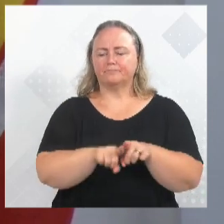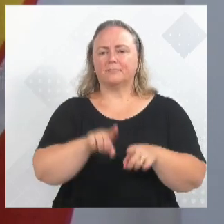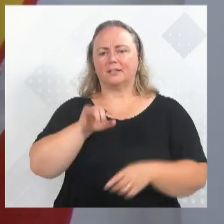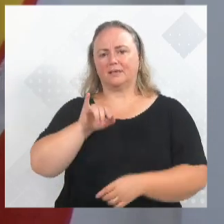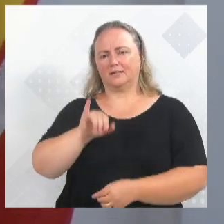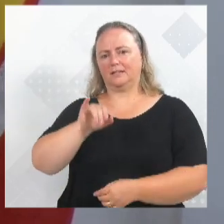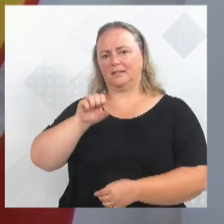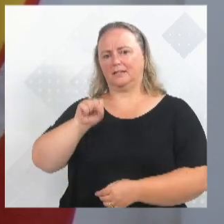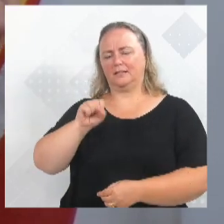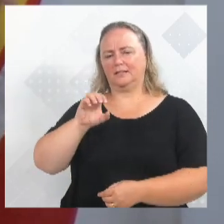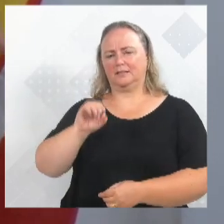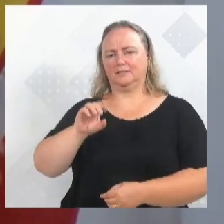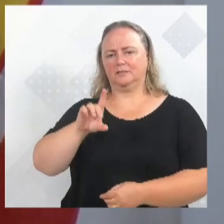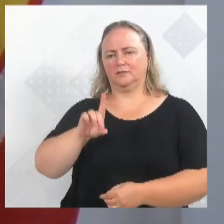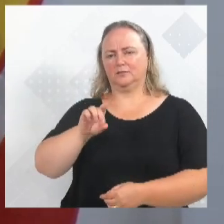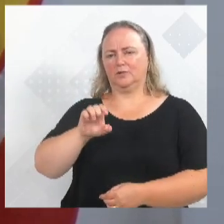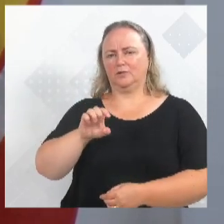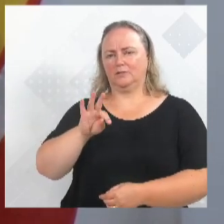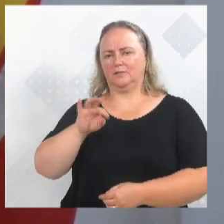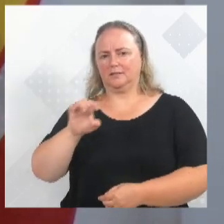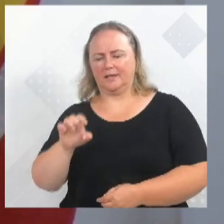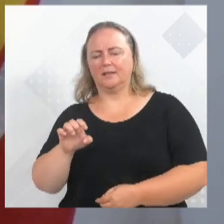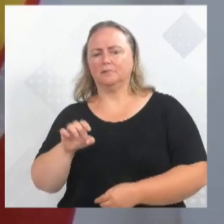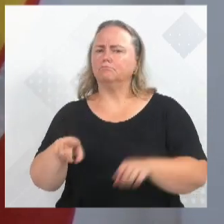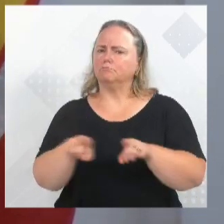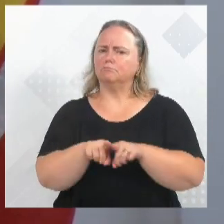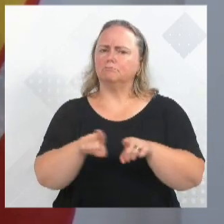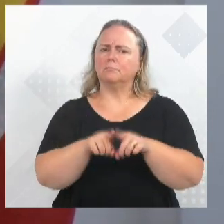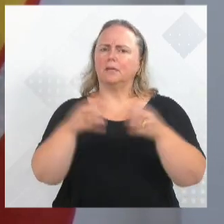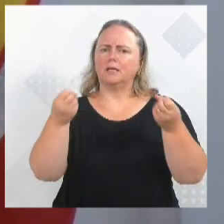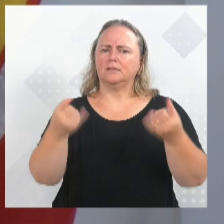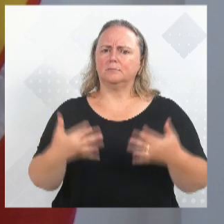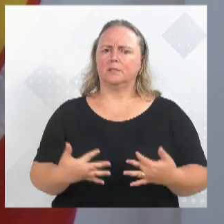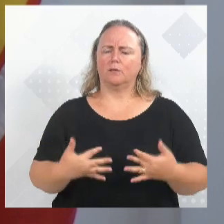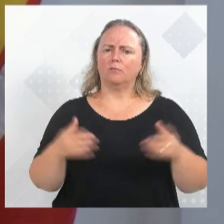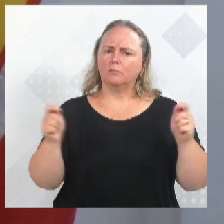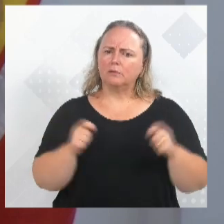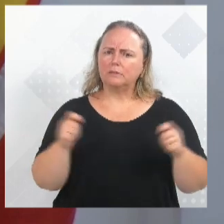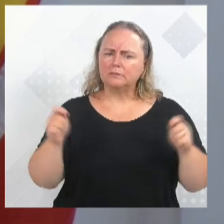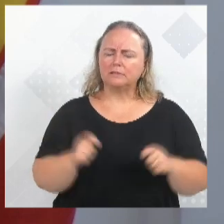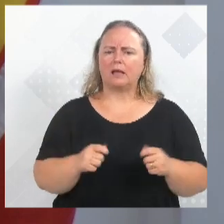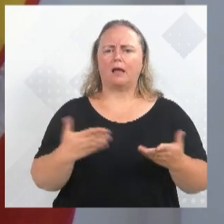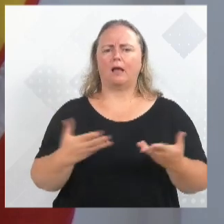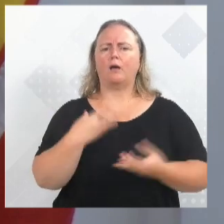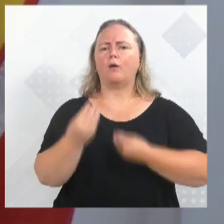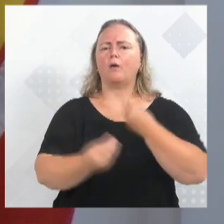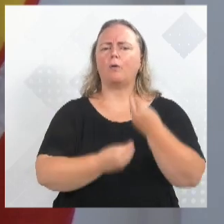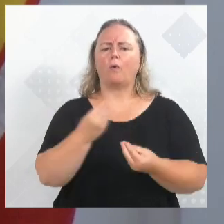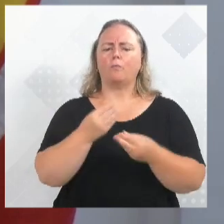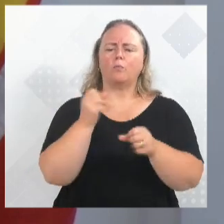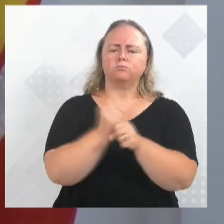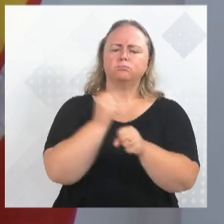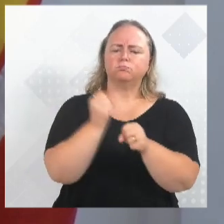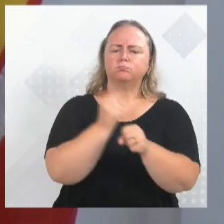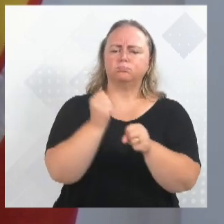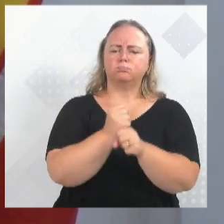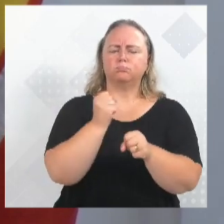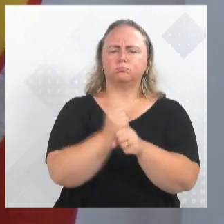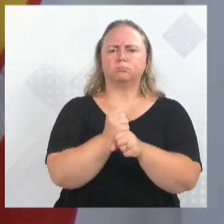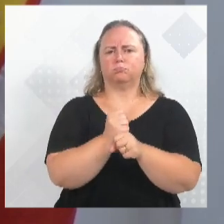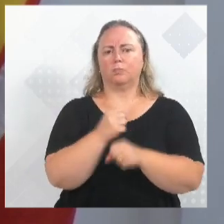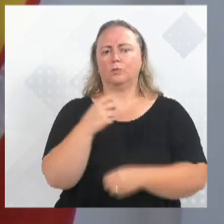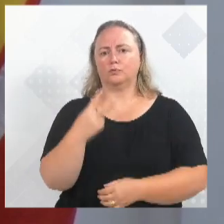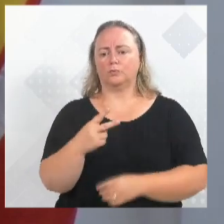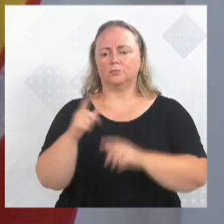também usou a palavra ontem com relação da possibilidade da construção eh das duas